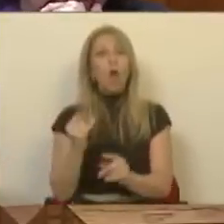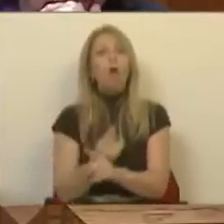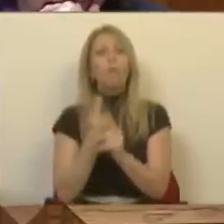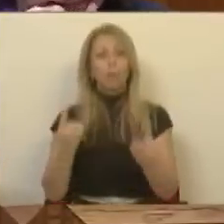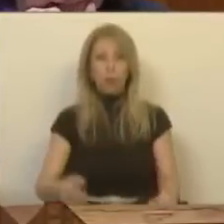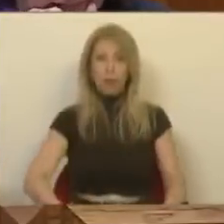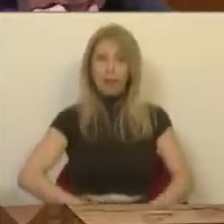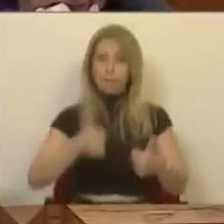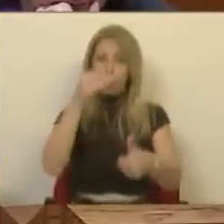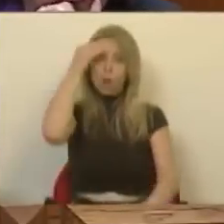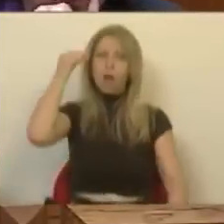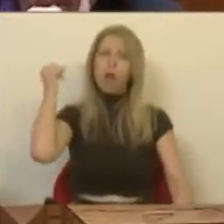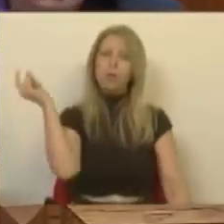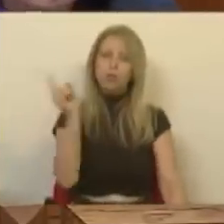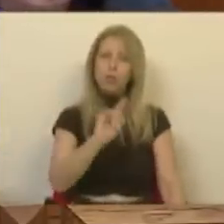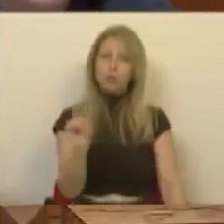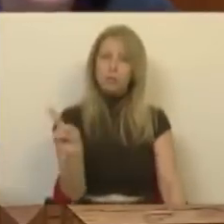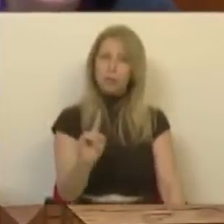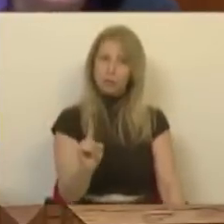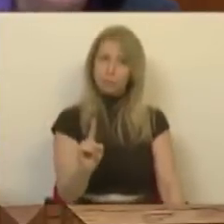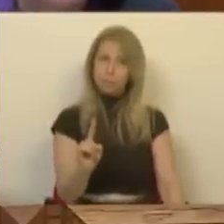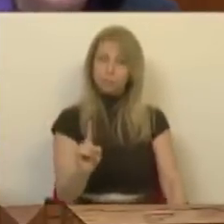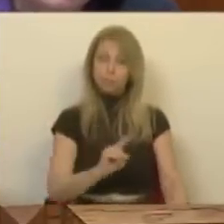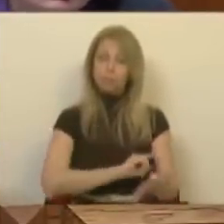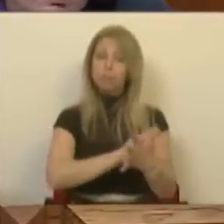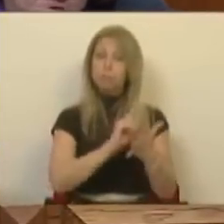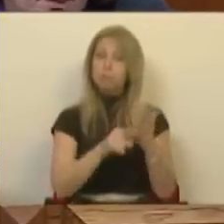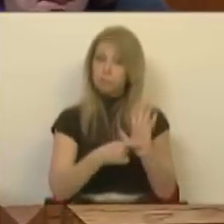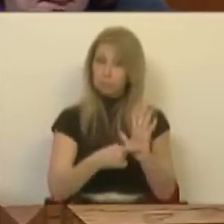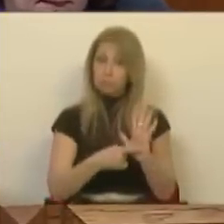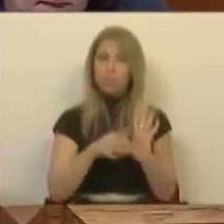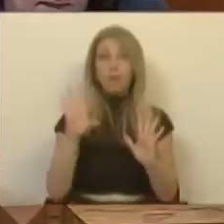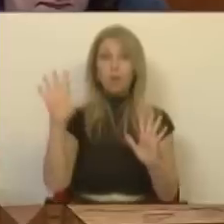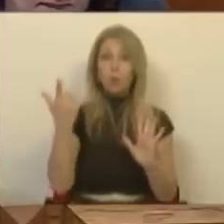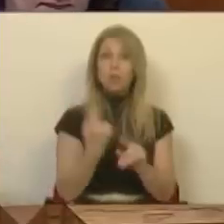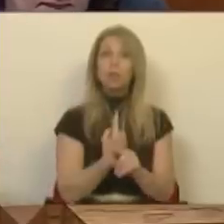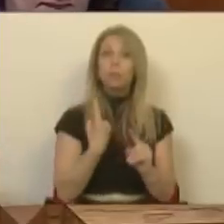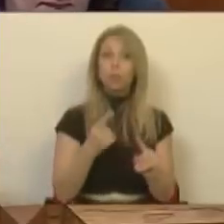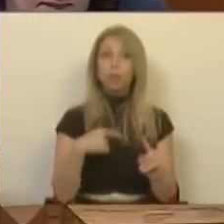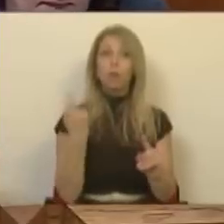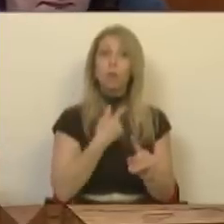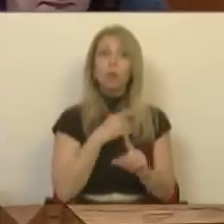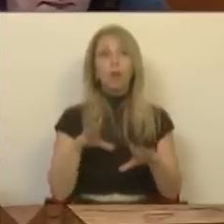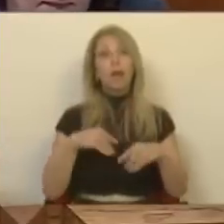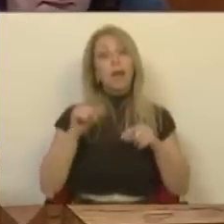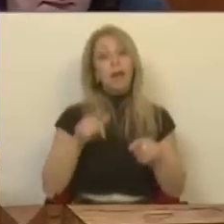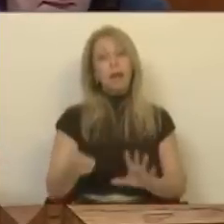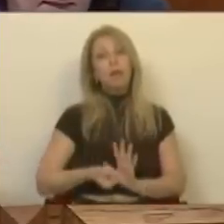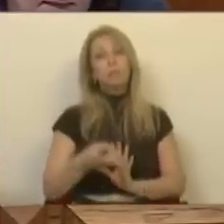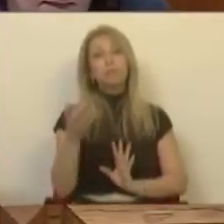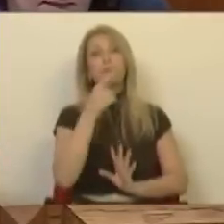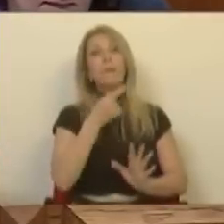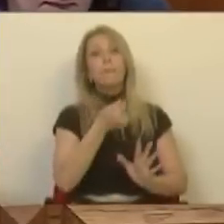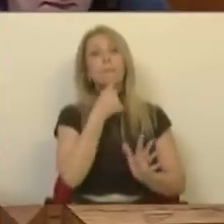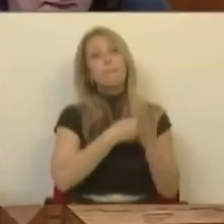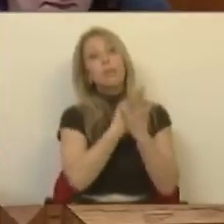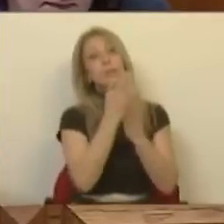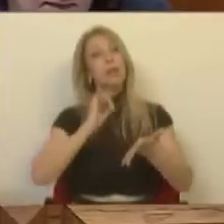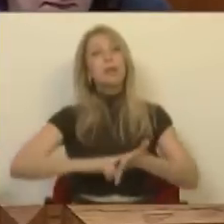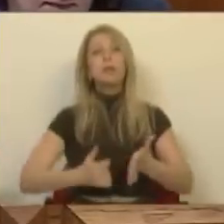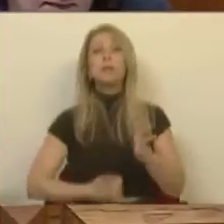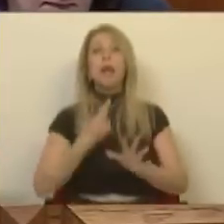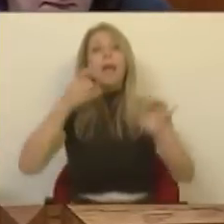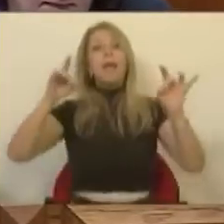não esquecer que este tudo isso tem Depois temos adotado aqui um conjunto de dívidas essenciais para